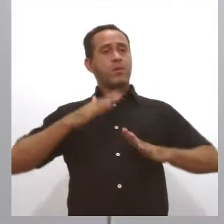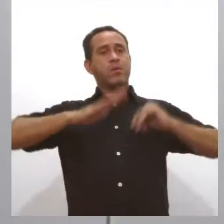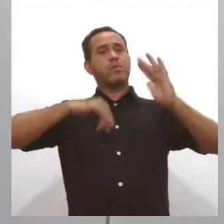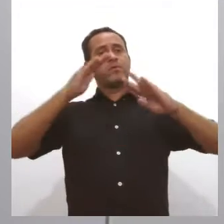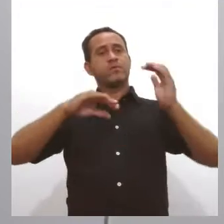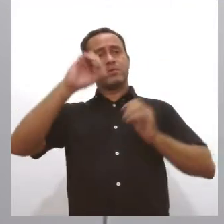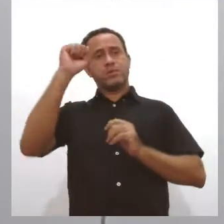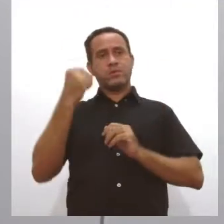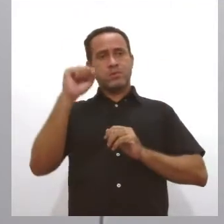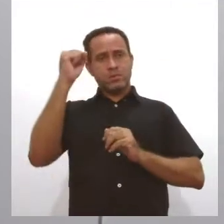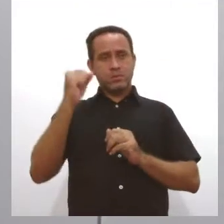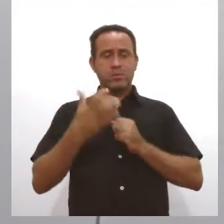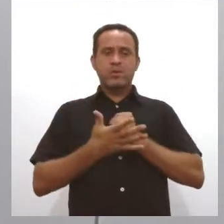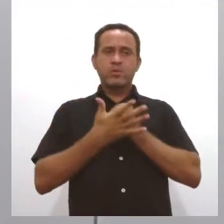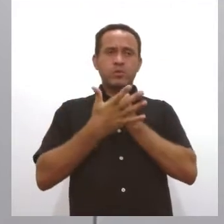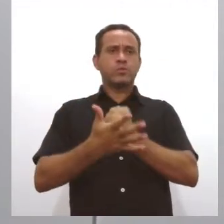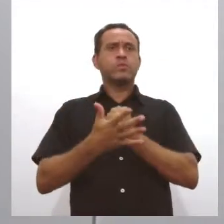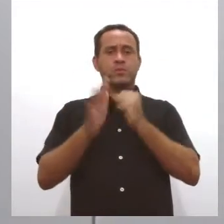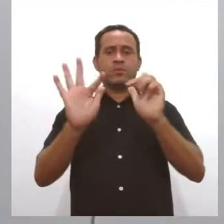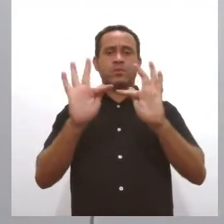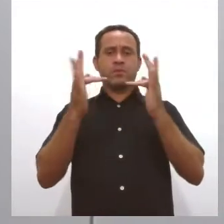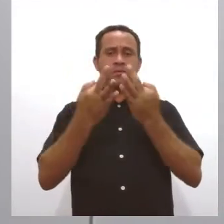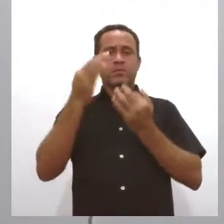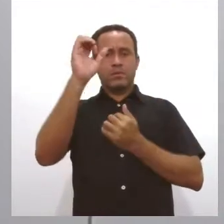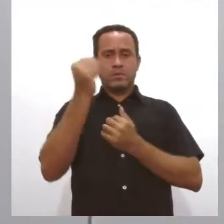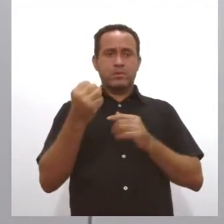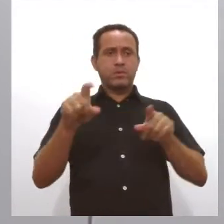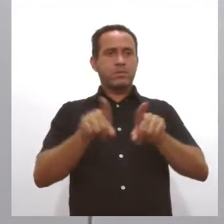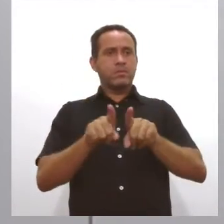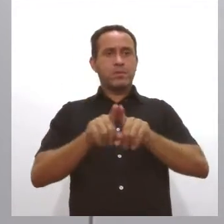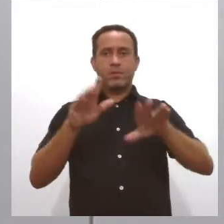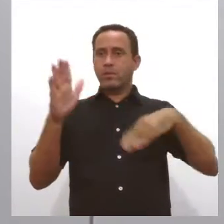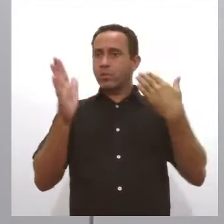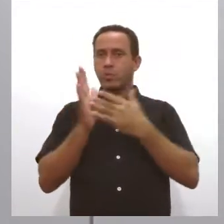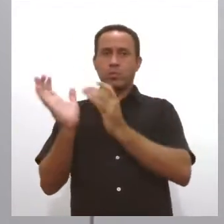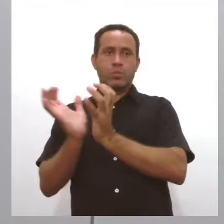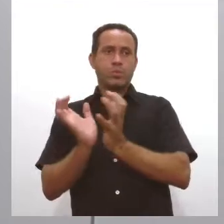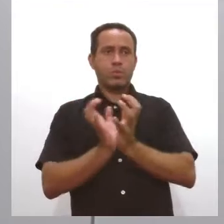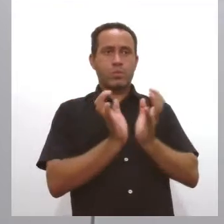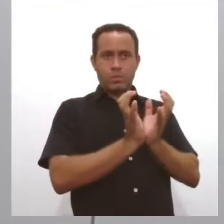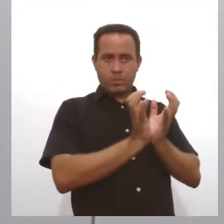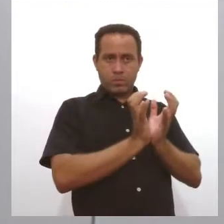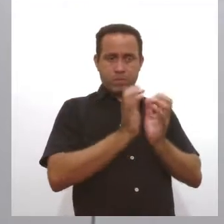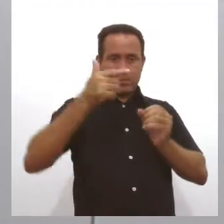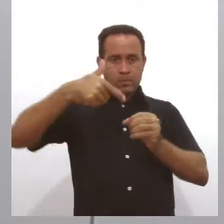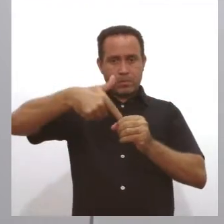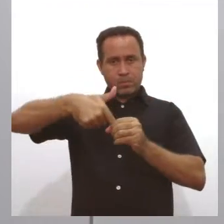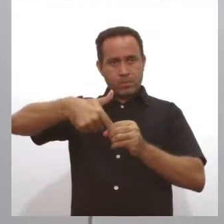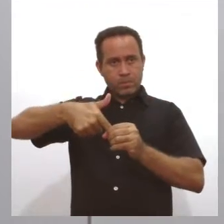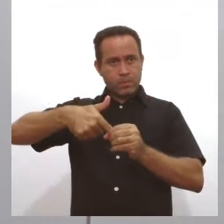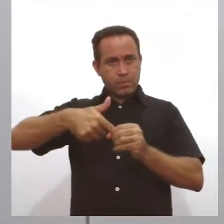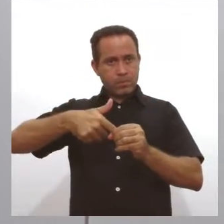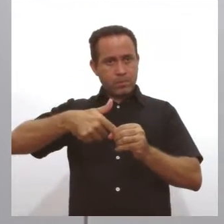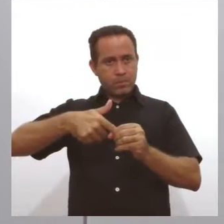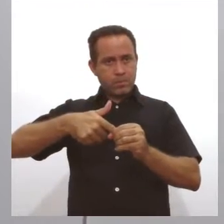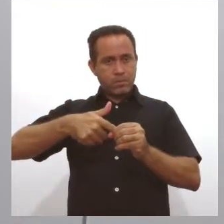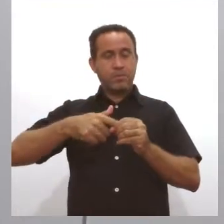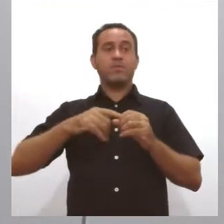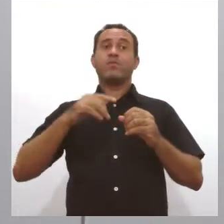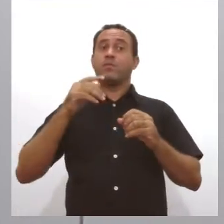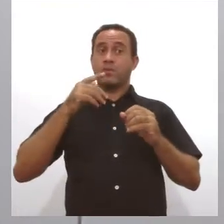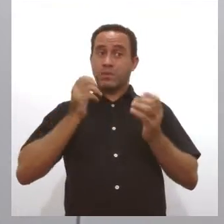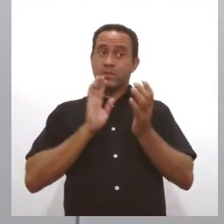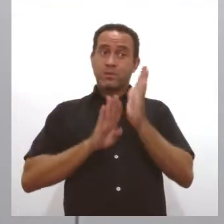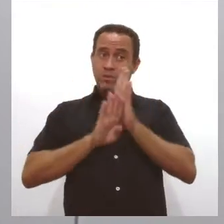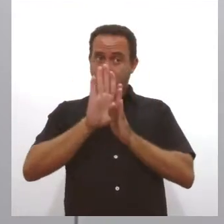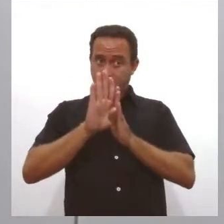sergipano, para dar mais alívio para as famílias sergipanas e também para toda a cadeia produtiva. O combustível alto significa feijão mais caro, arroz mais